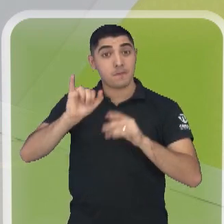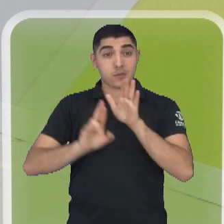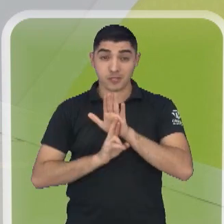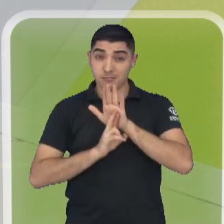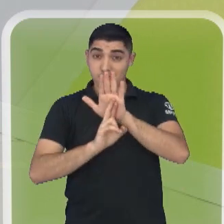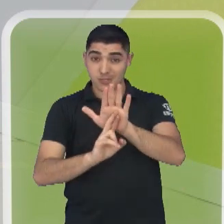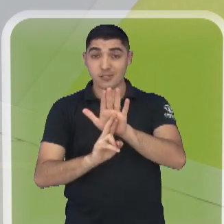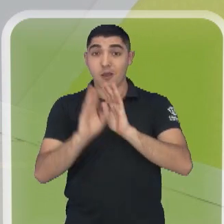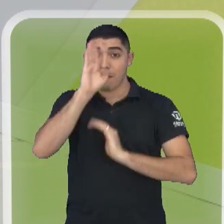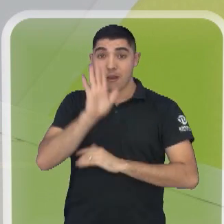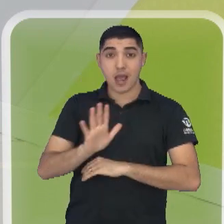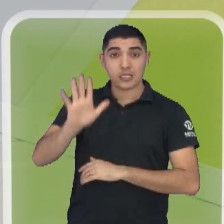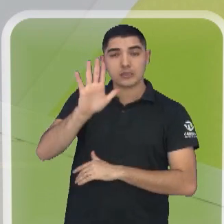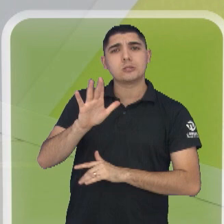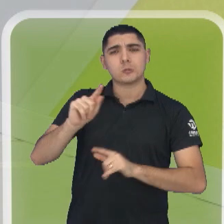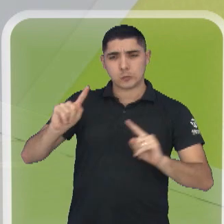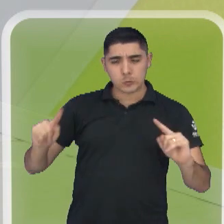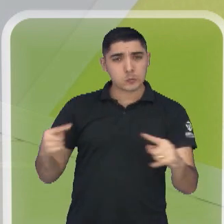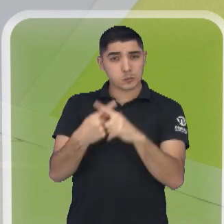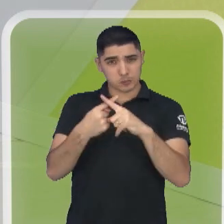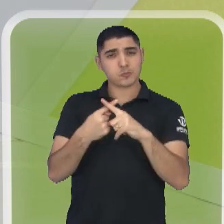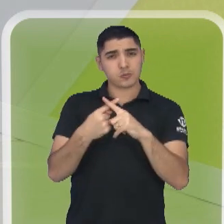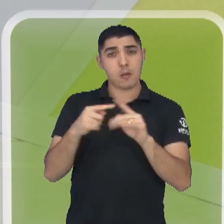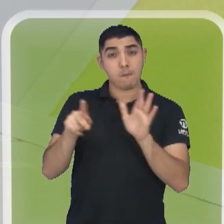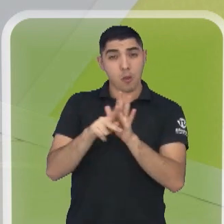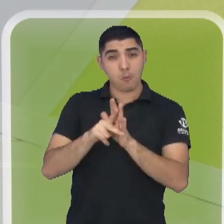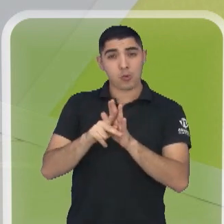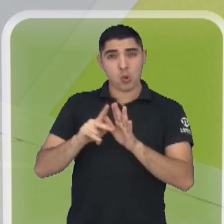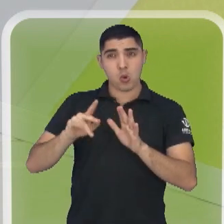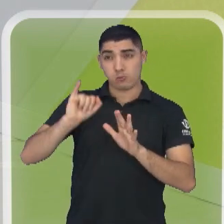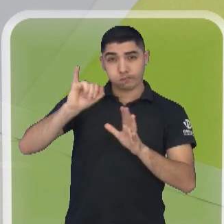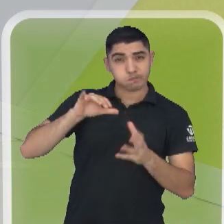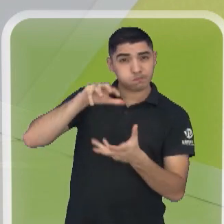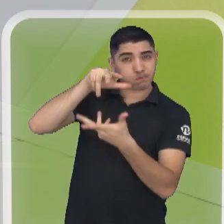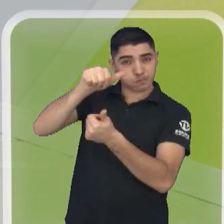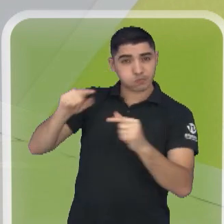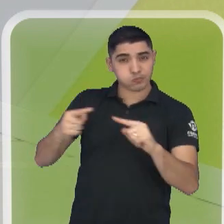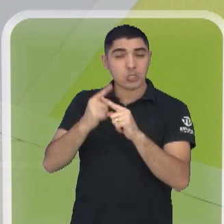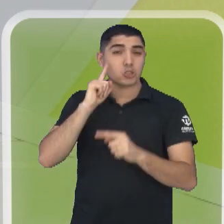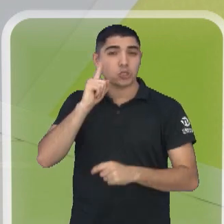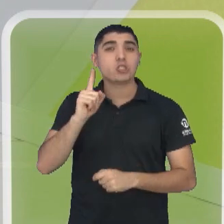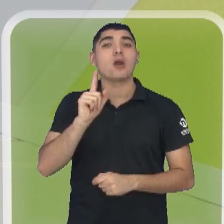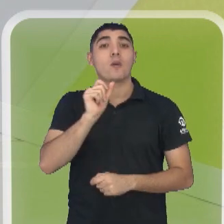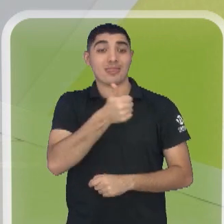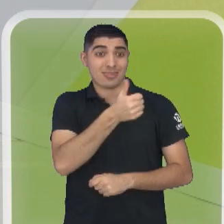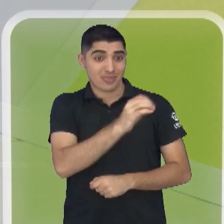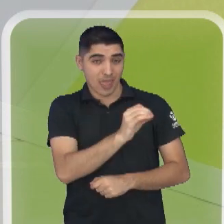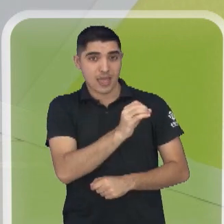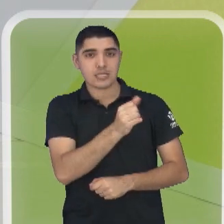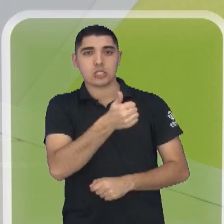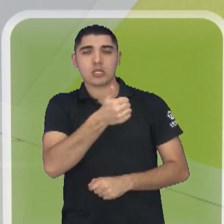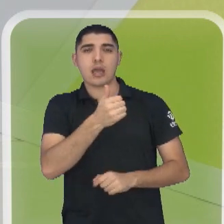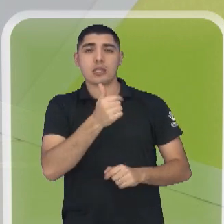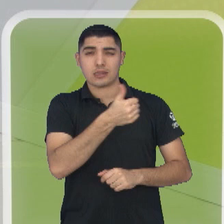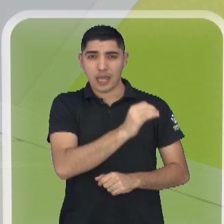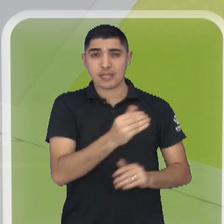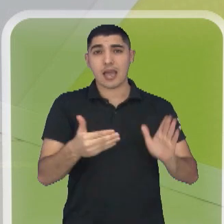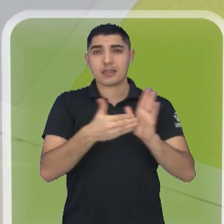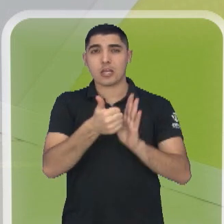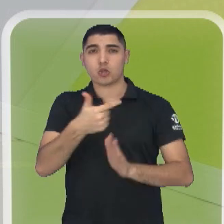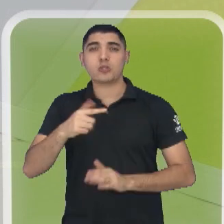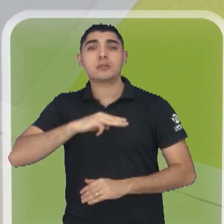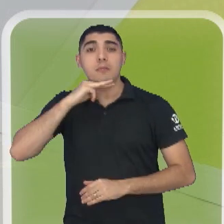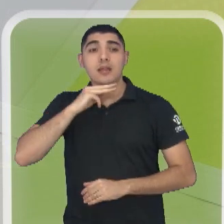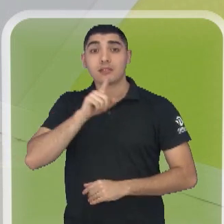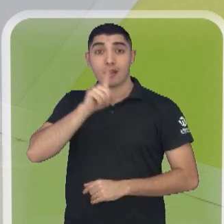representantes do Brasil no Grande Slam Interclubes de Goalball, que acontece entre os dias 10 e 12 de março na cidade de Vancouver,